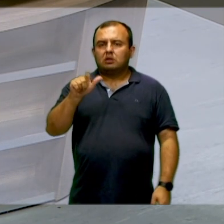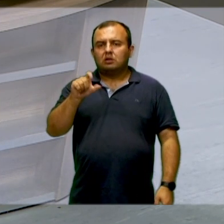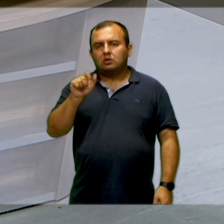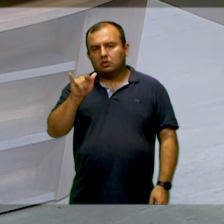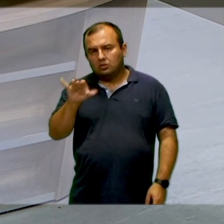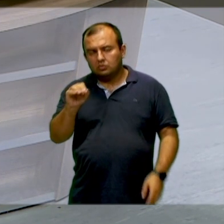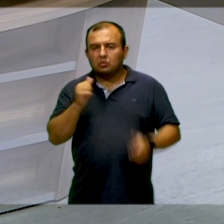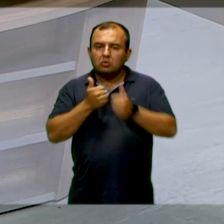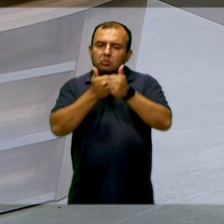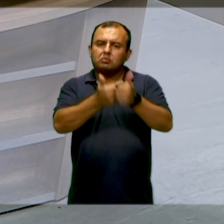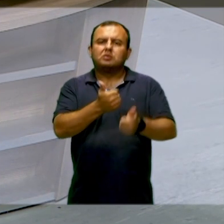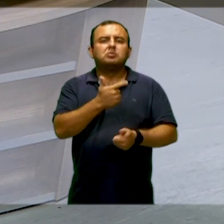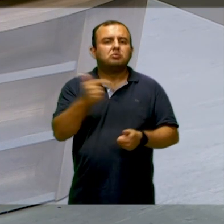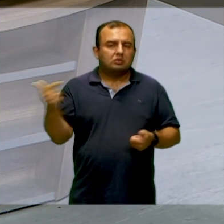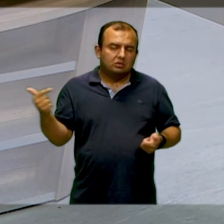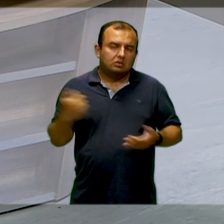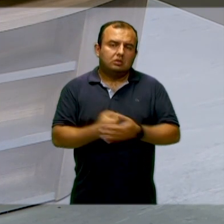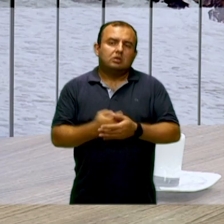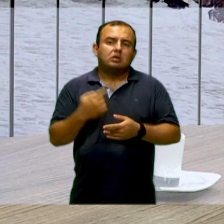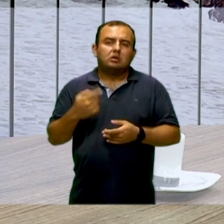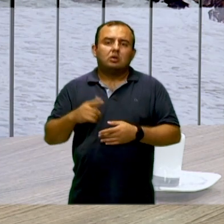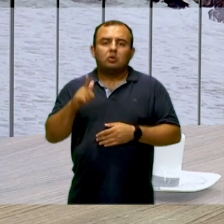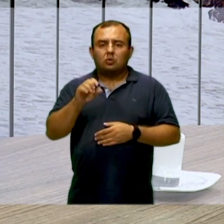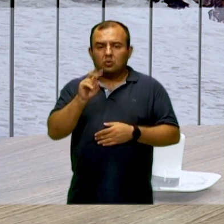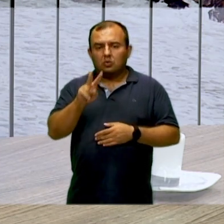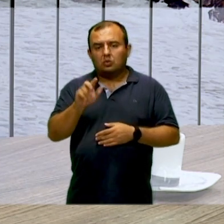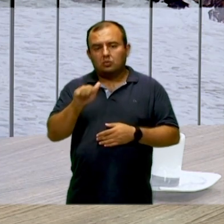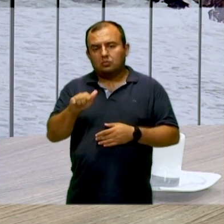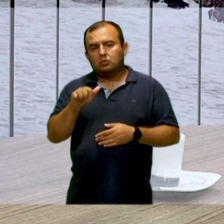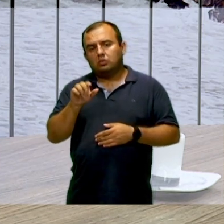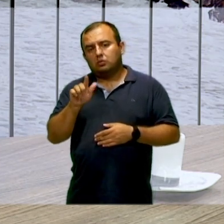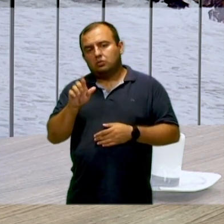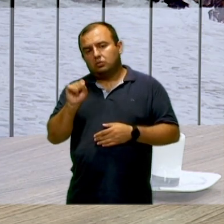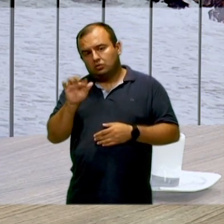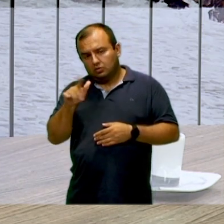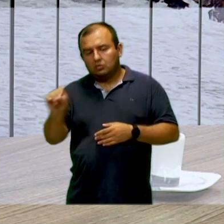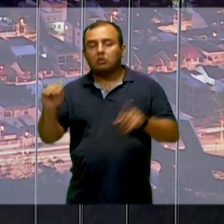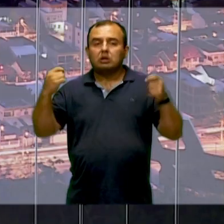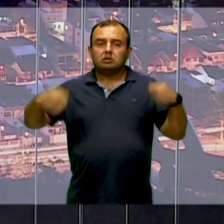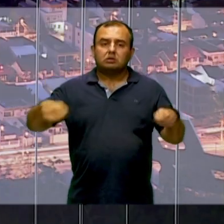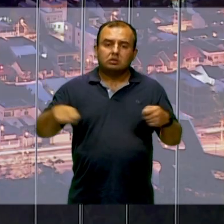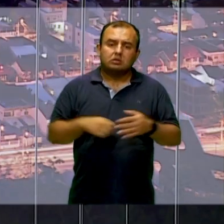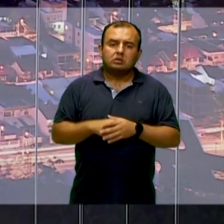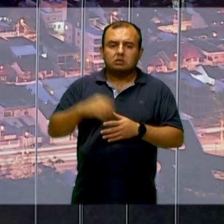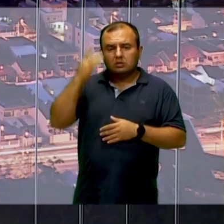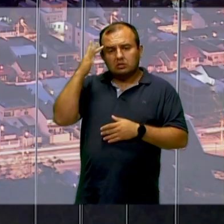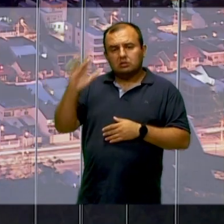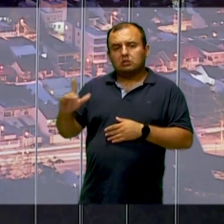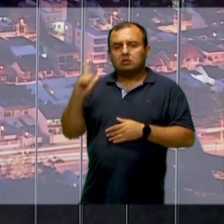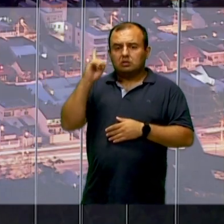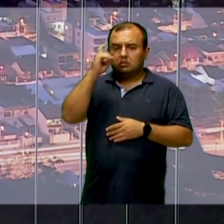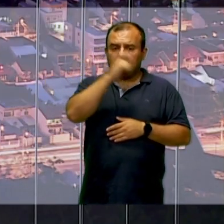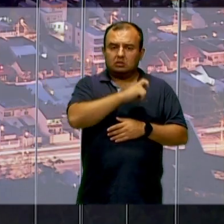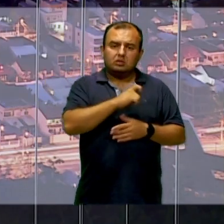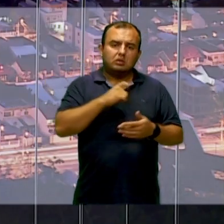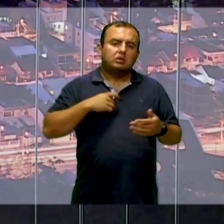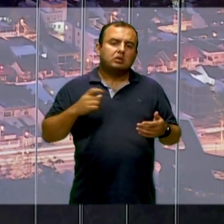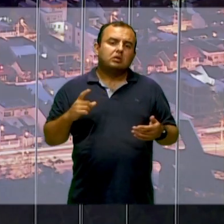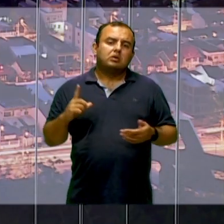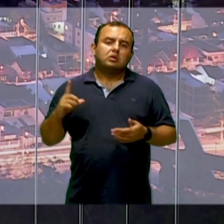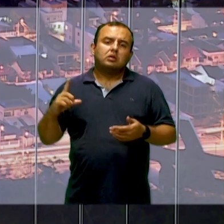como deveria ser. Então, por mais difícil que seja o GovGestão, ele é necessário. Eu não sei se ele é tão difícil assim, eu dei uma